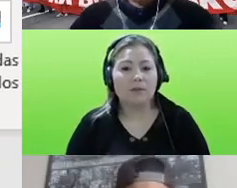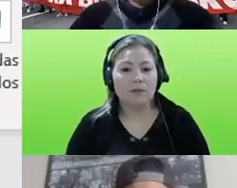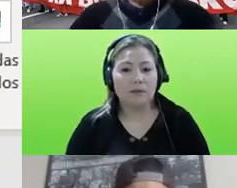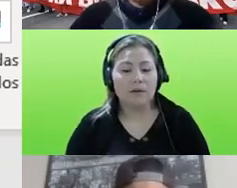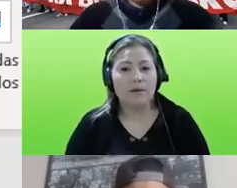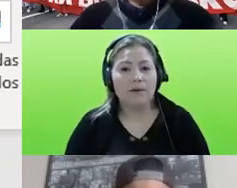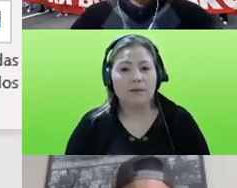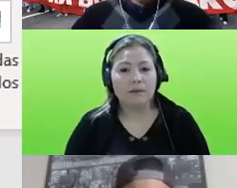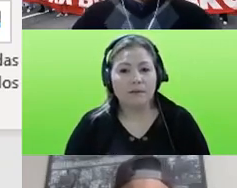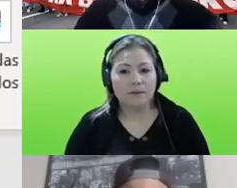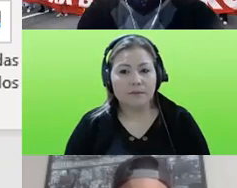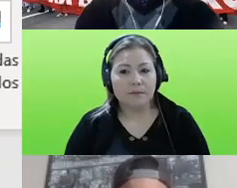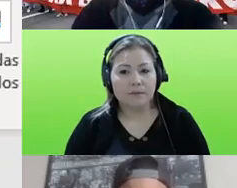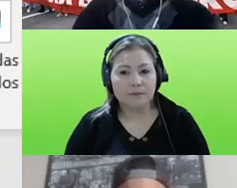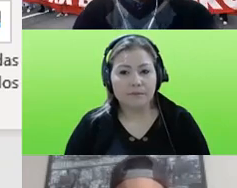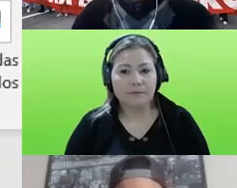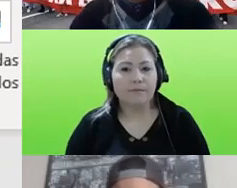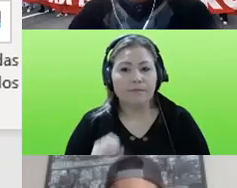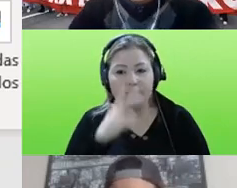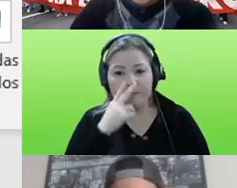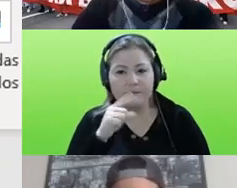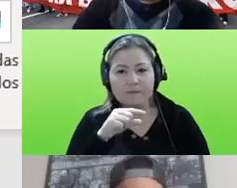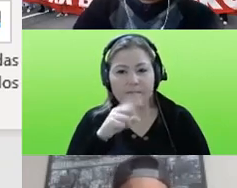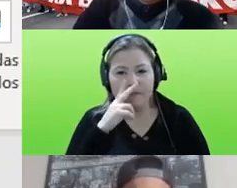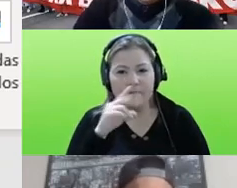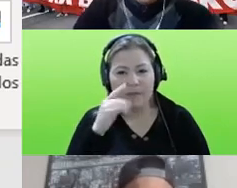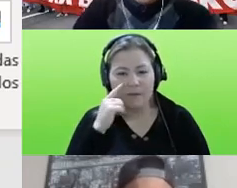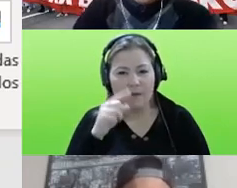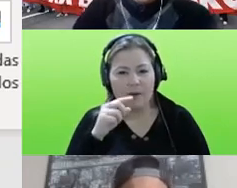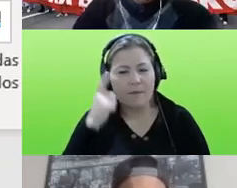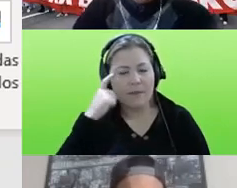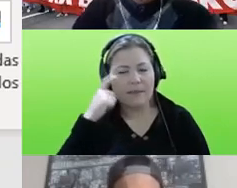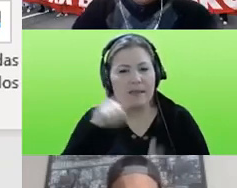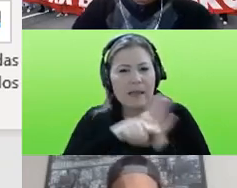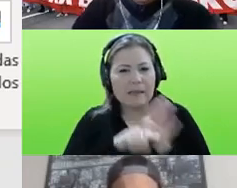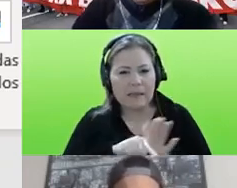vocês pensam na análise weberiana da